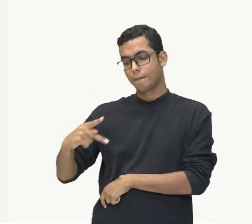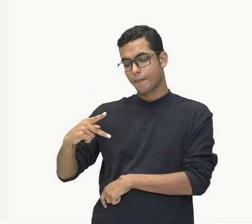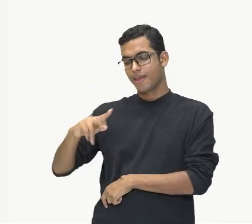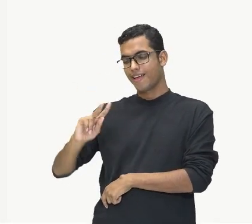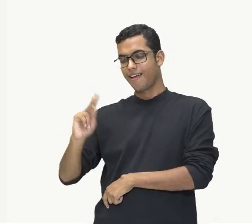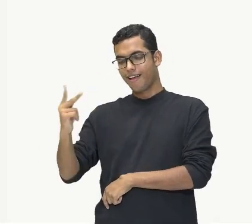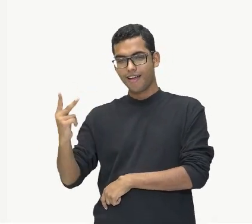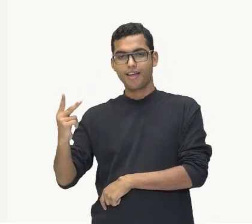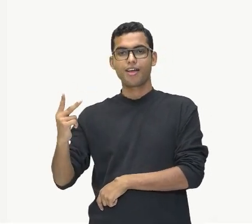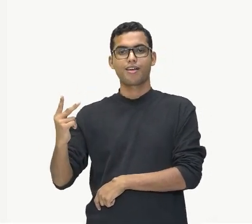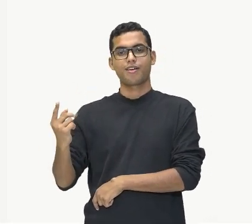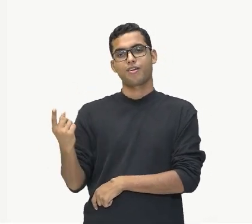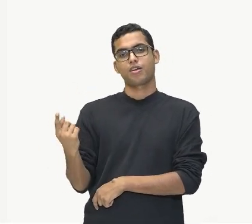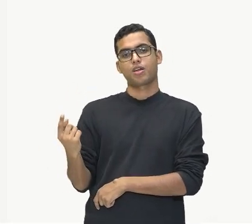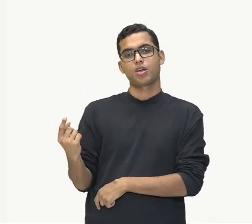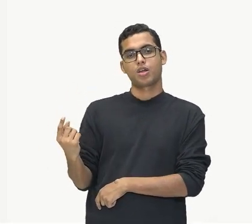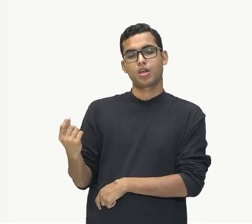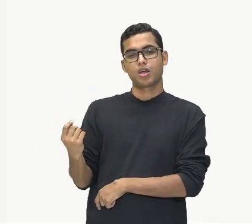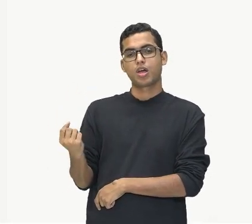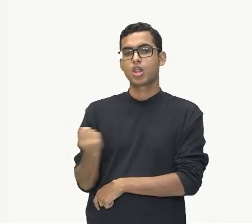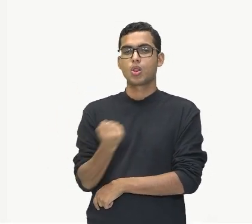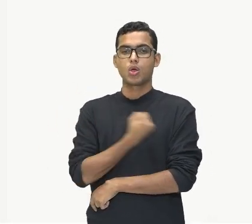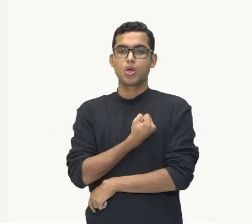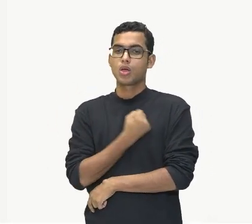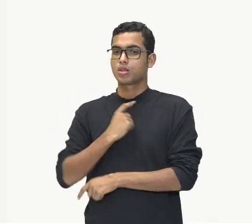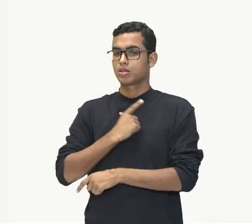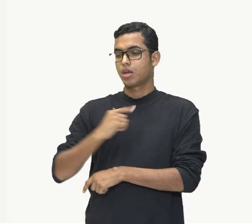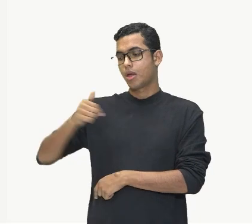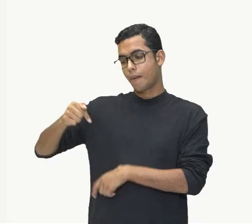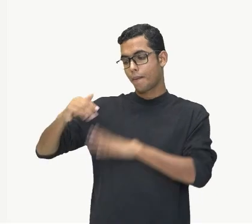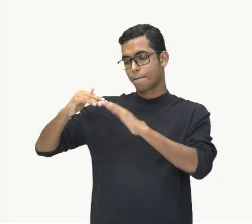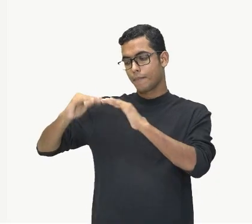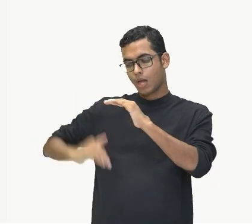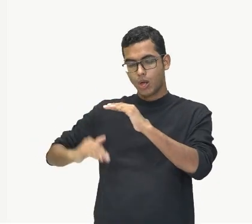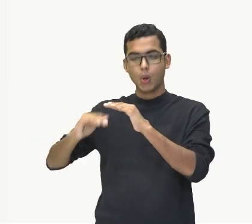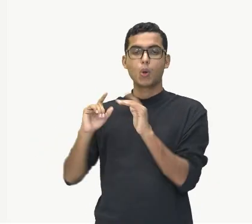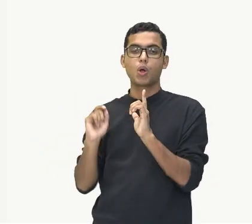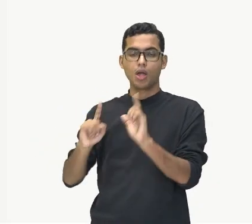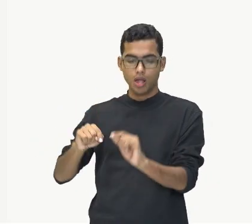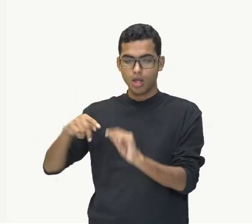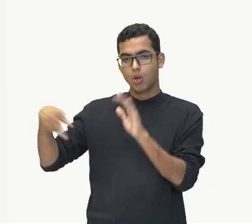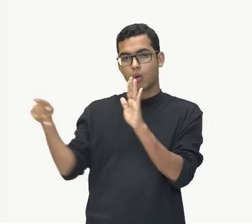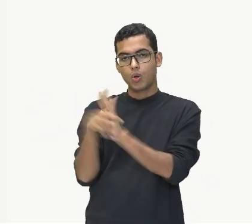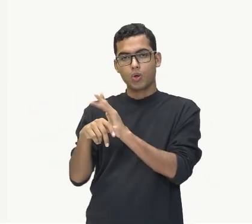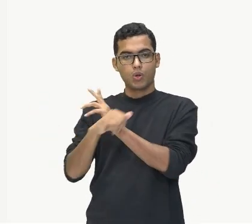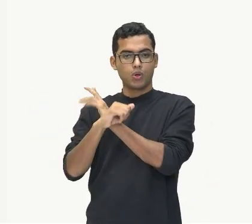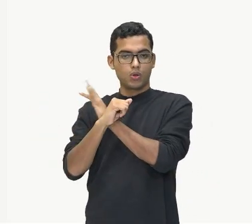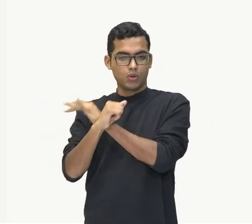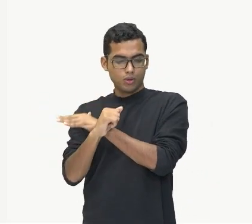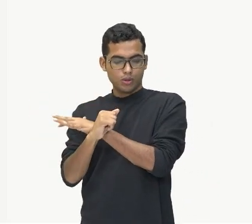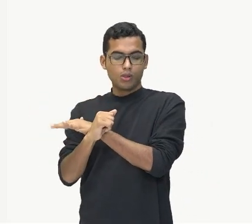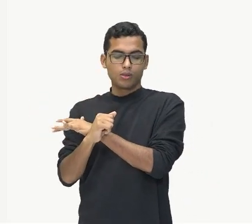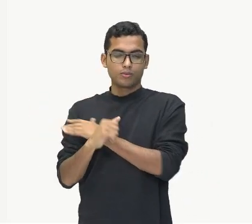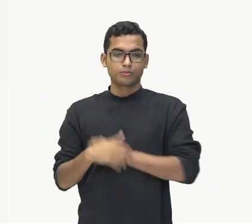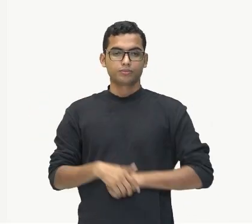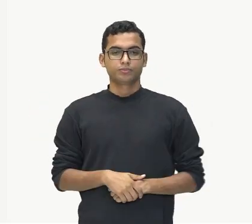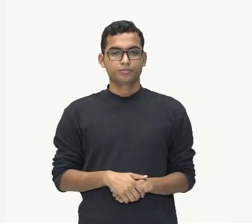o pH é menor que 7, eu já sei que trata-se de um meio